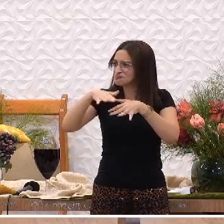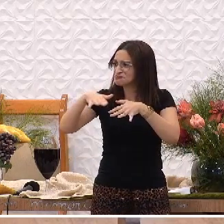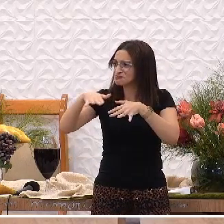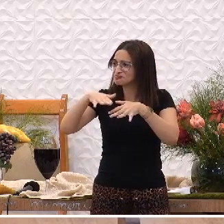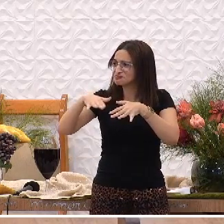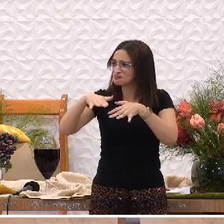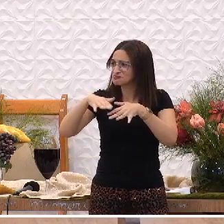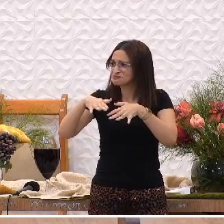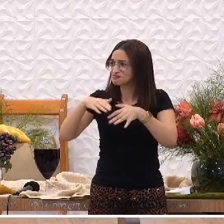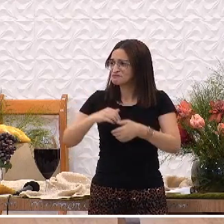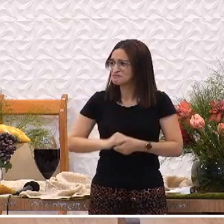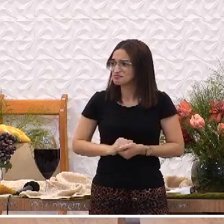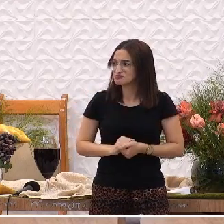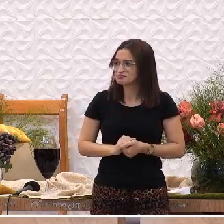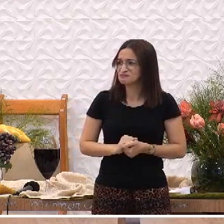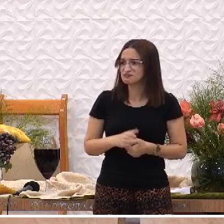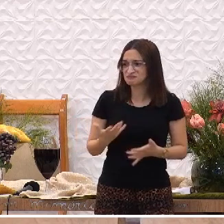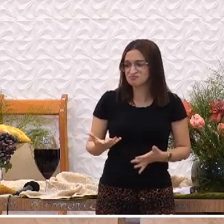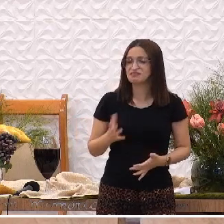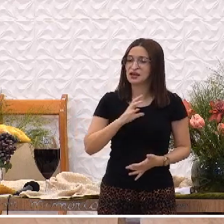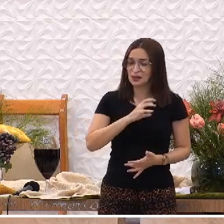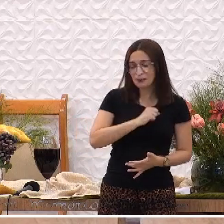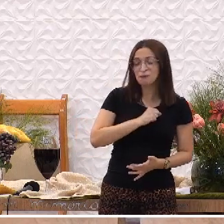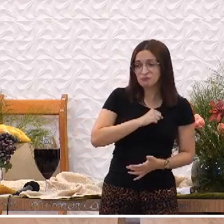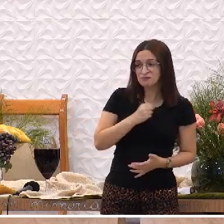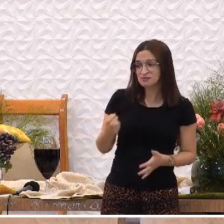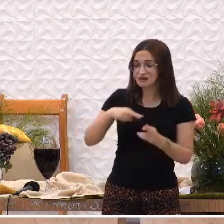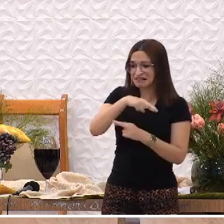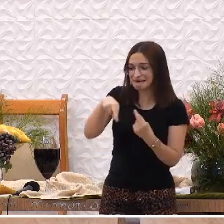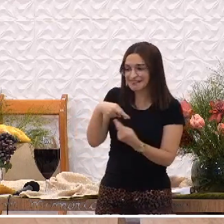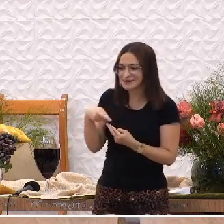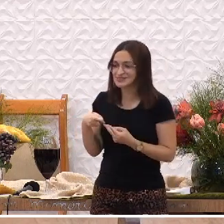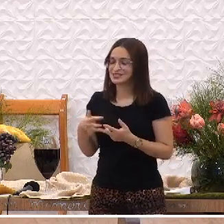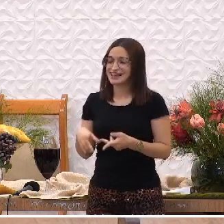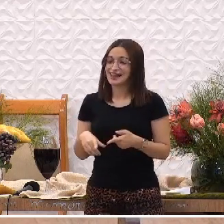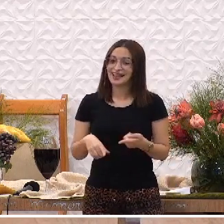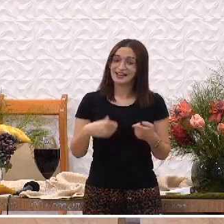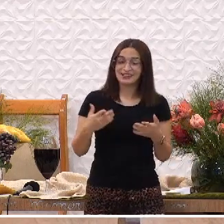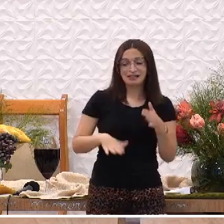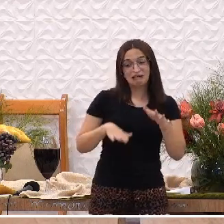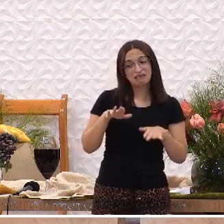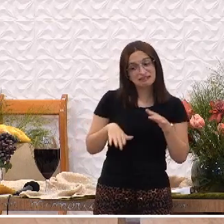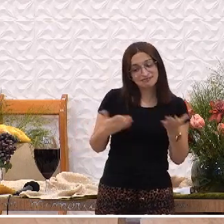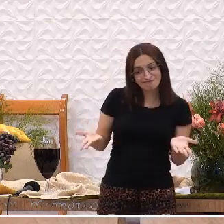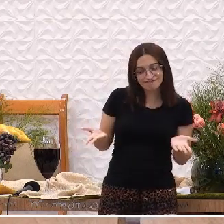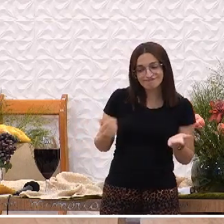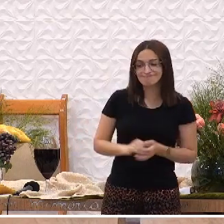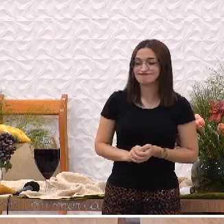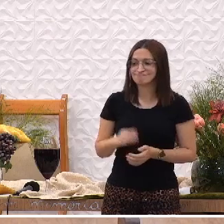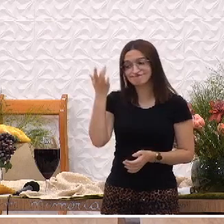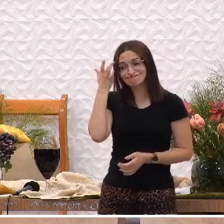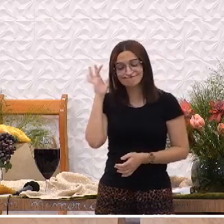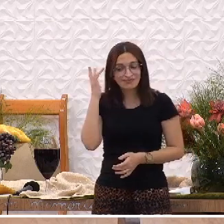também amam o legado da reforma, né? Talvez a resposta imediata fosse: não sei, e talvez